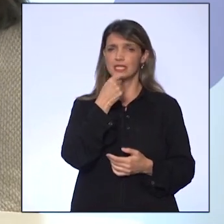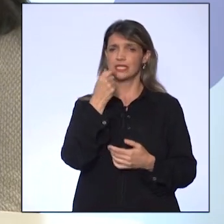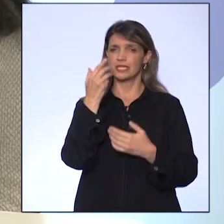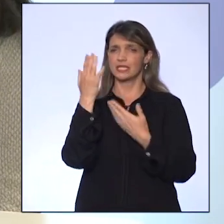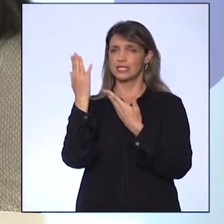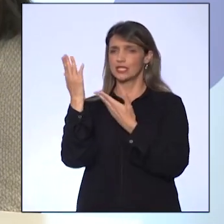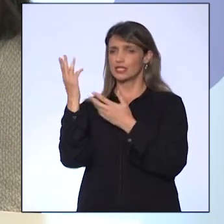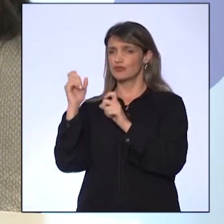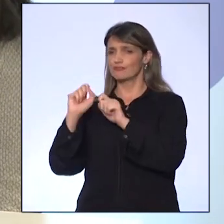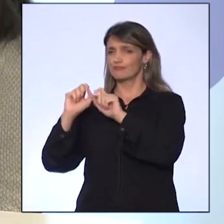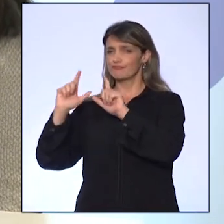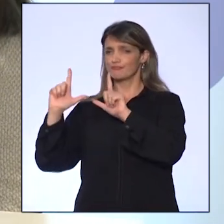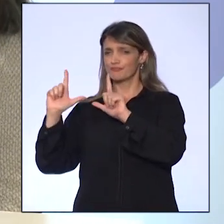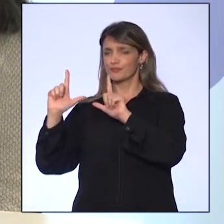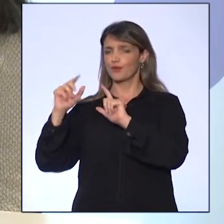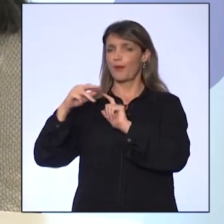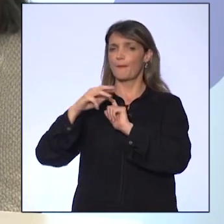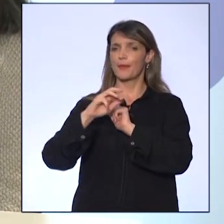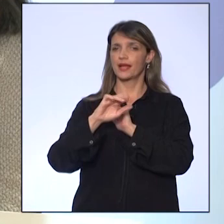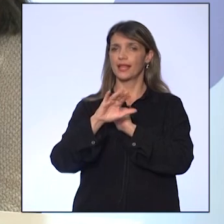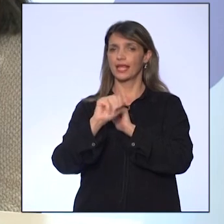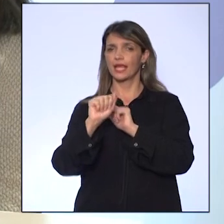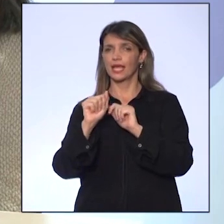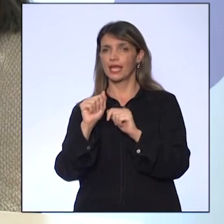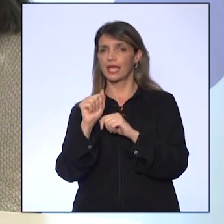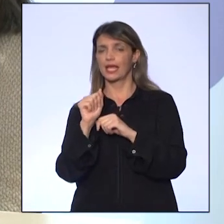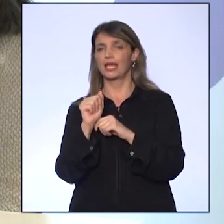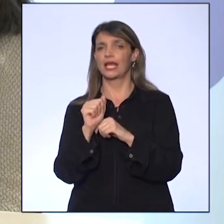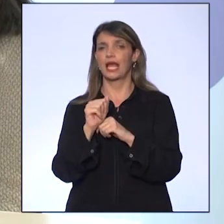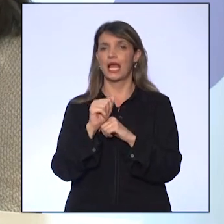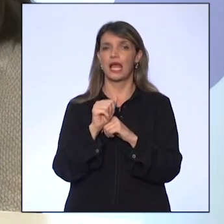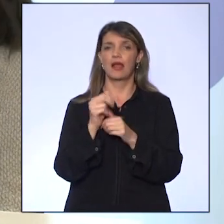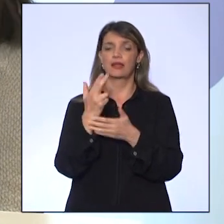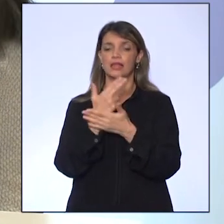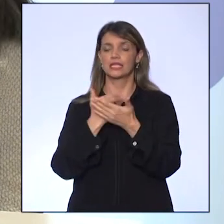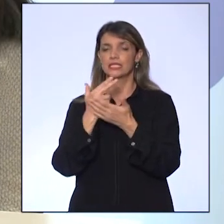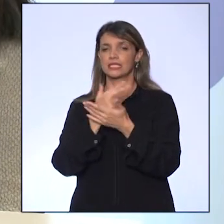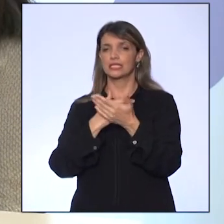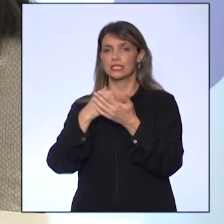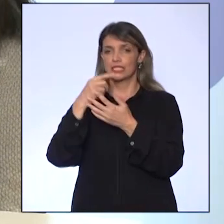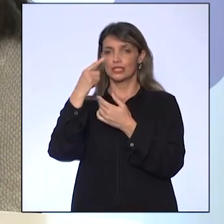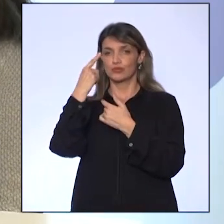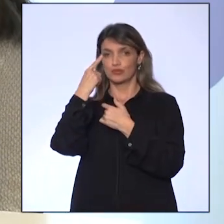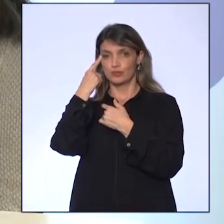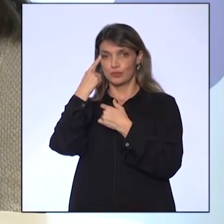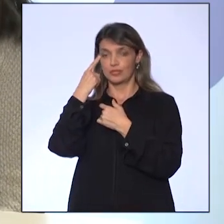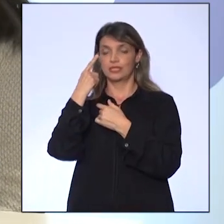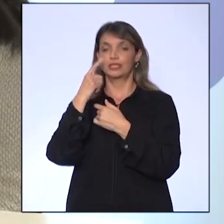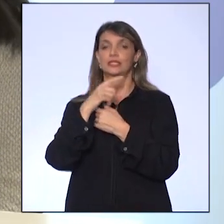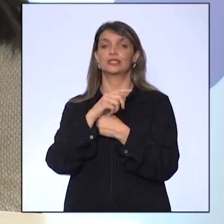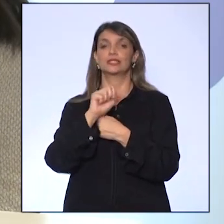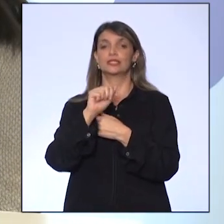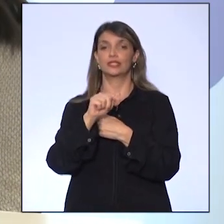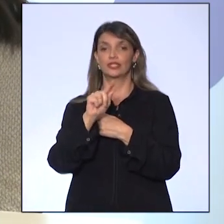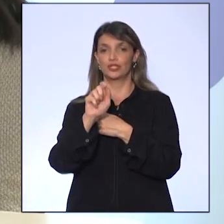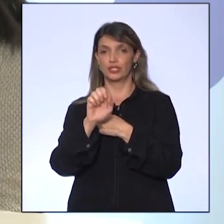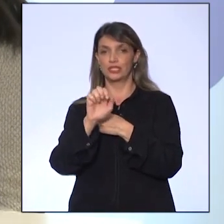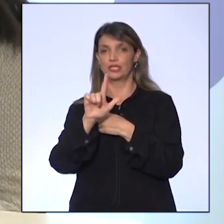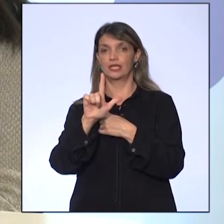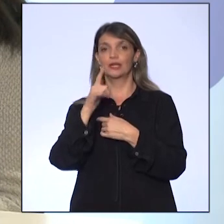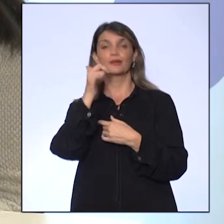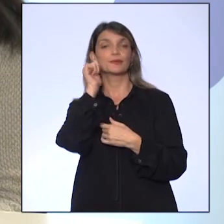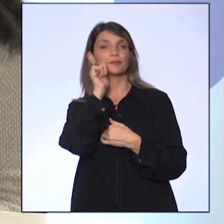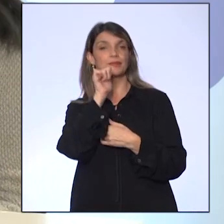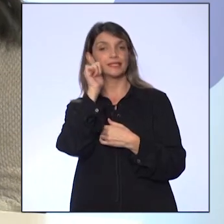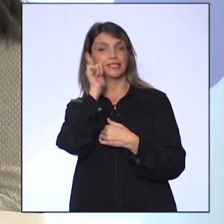Ela falou que era A uma Maria menina. havia respondido um mangá. Isso. E Angel, tinha dito que era uma girl, quando você